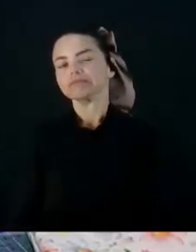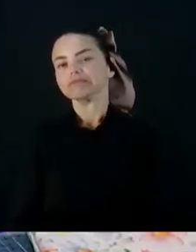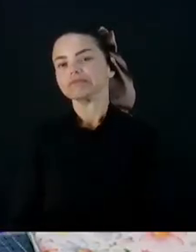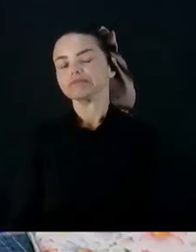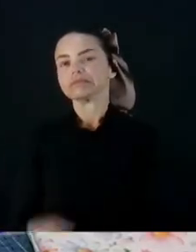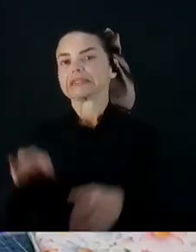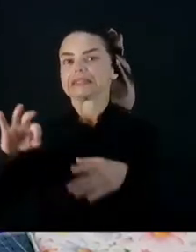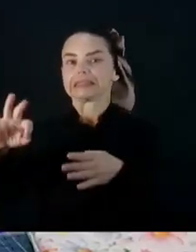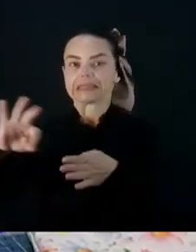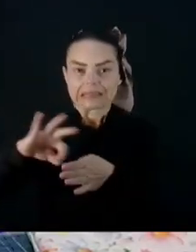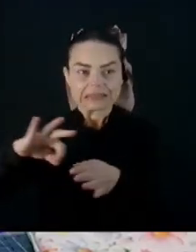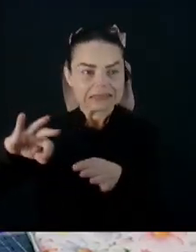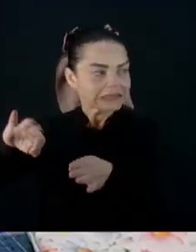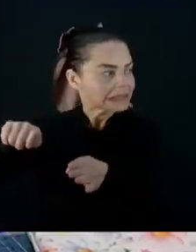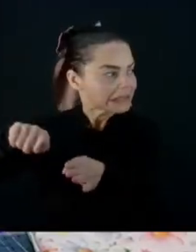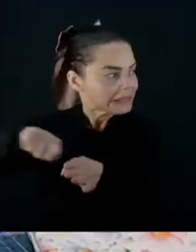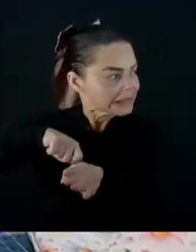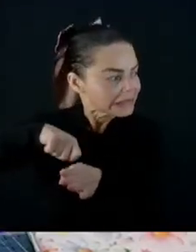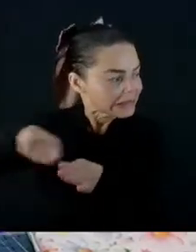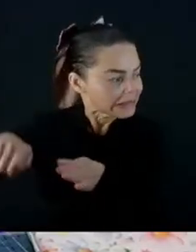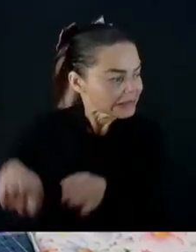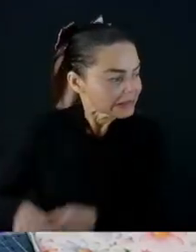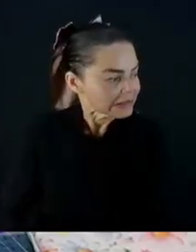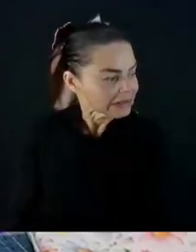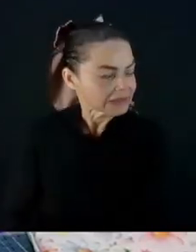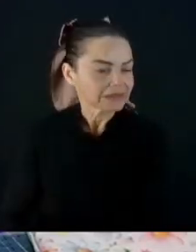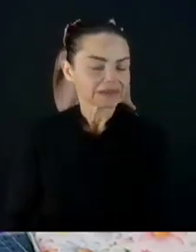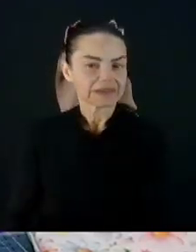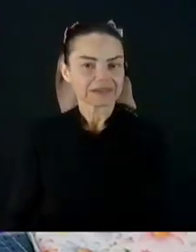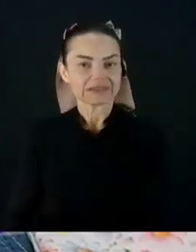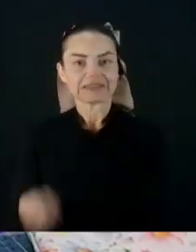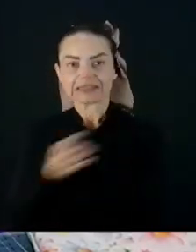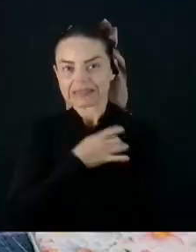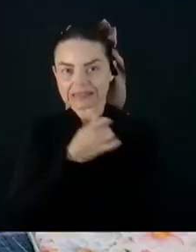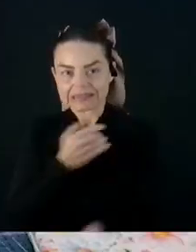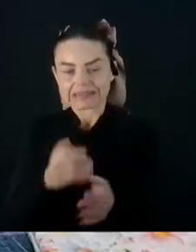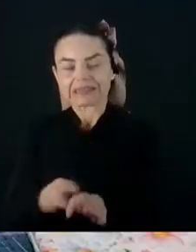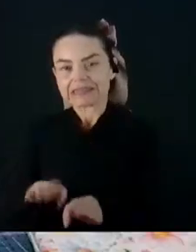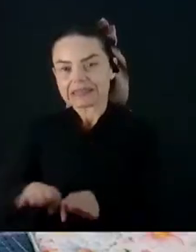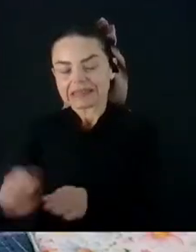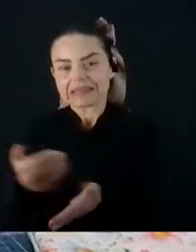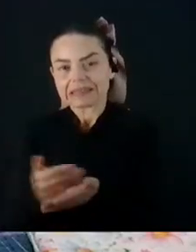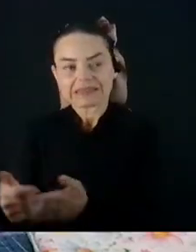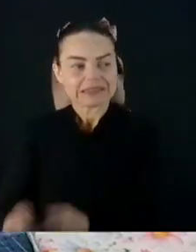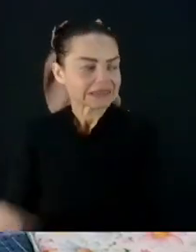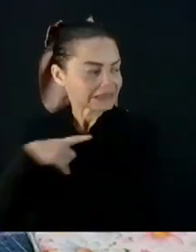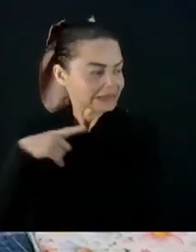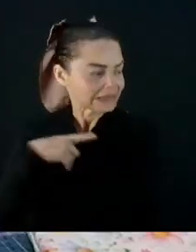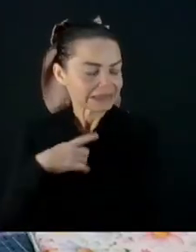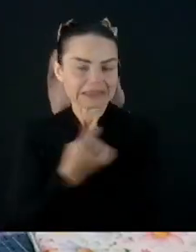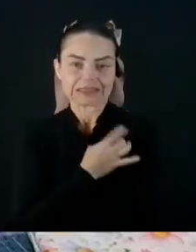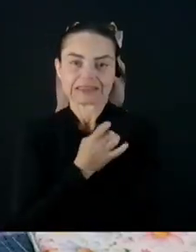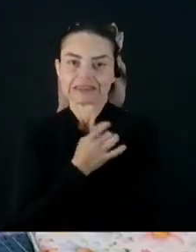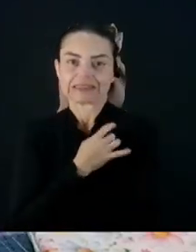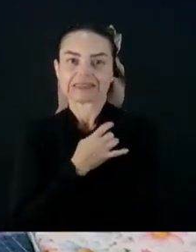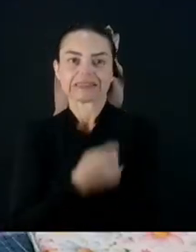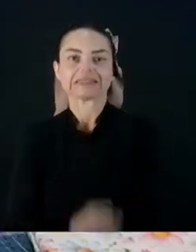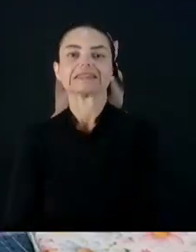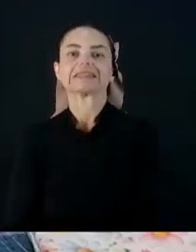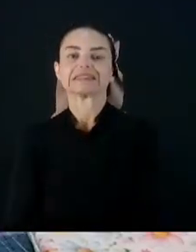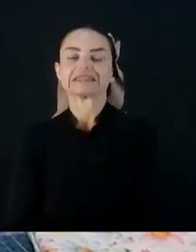que dá medo nas costureiras iniciantes. Dá. Tem alguma outra coisa que elas também têm um pouco de receio no início? Viés. Viés?